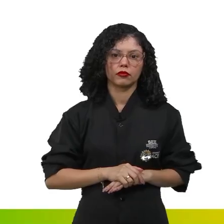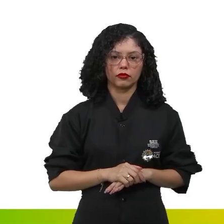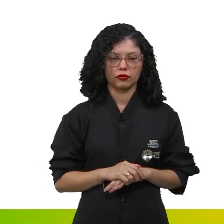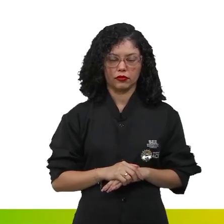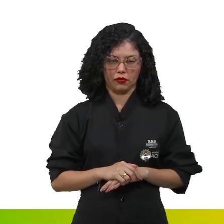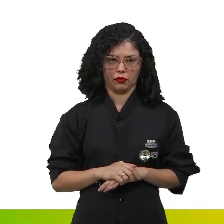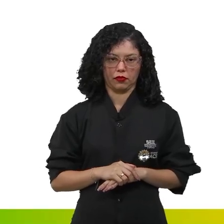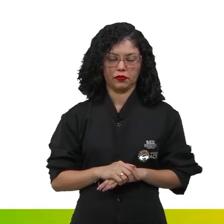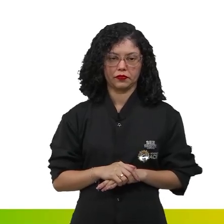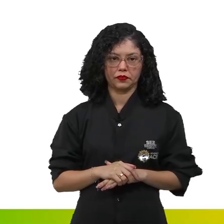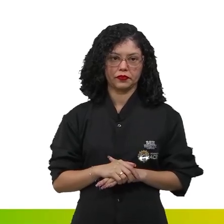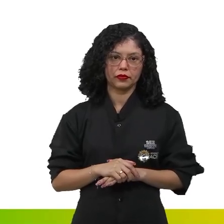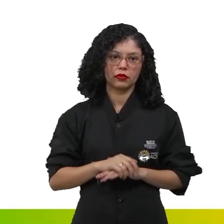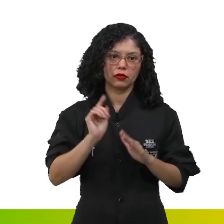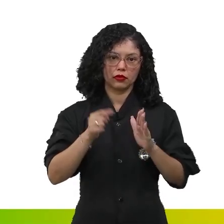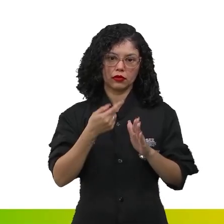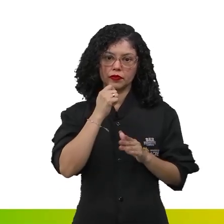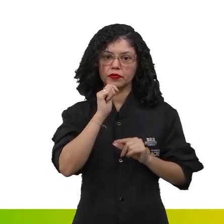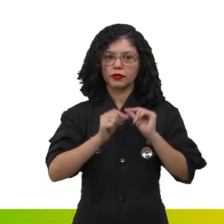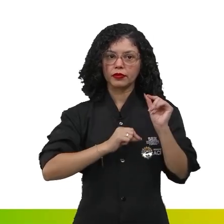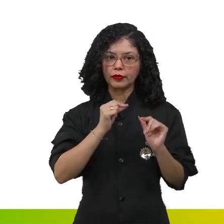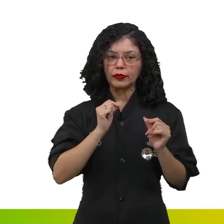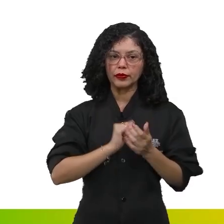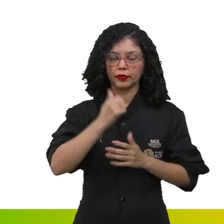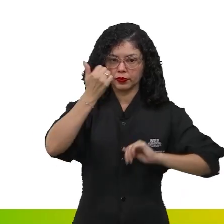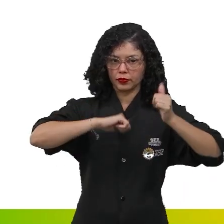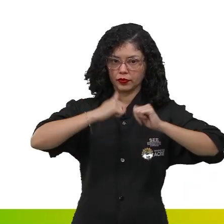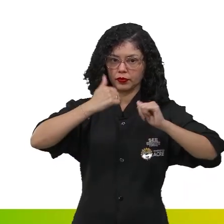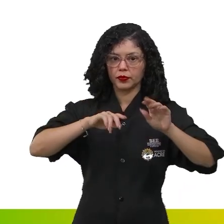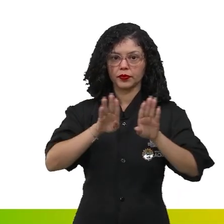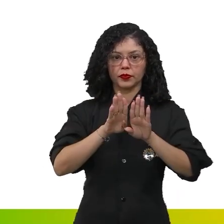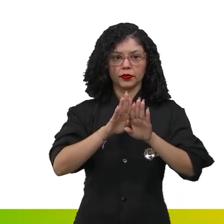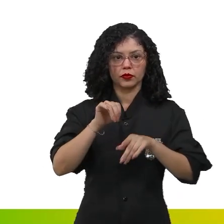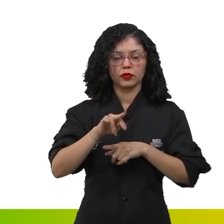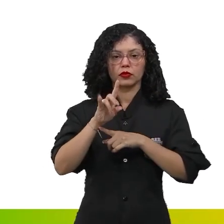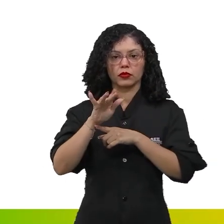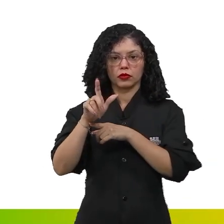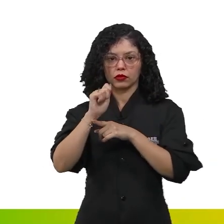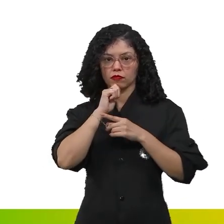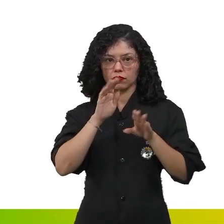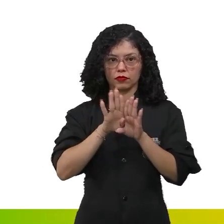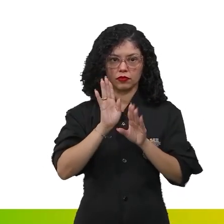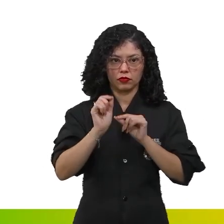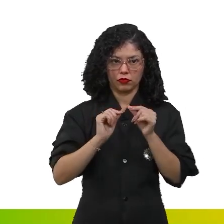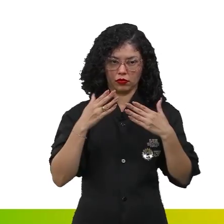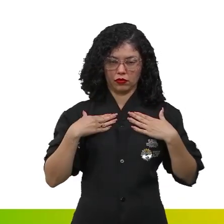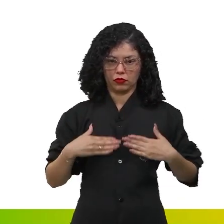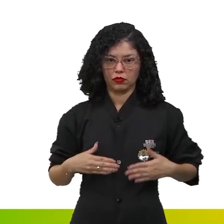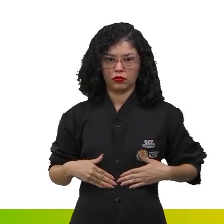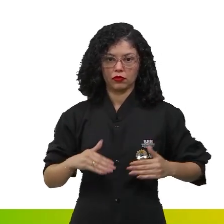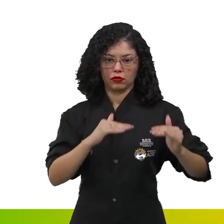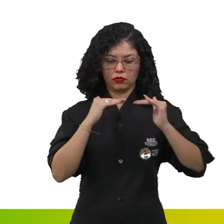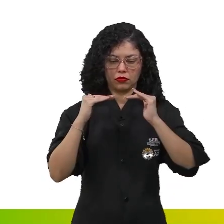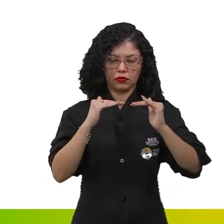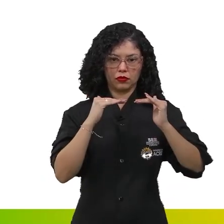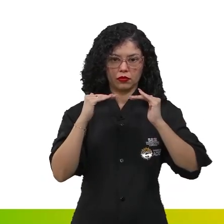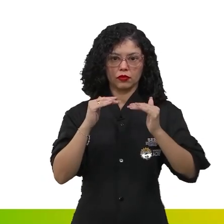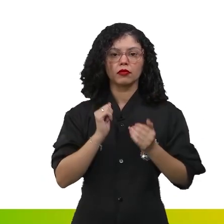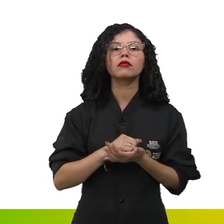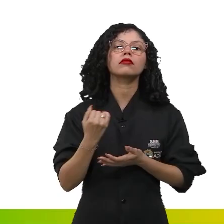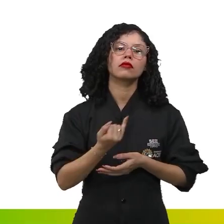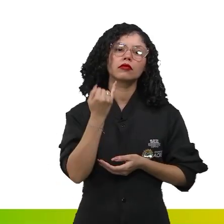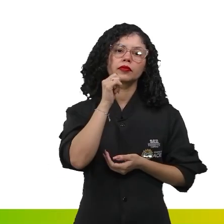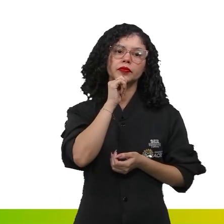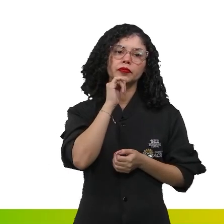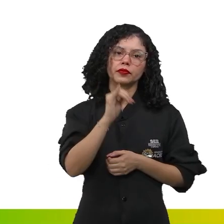Avançando. Então, aqui o primeiro tópico que a gente vai analisar, nutrição e corpo saudável. A nutrição equilibrada é fundamental para